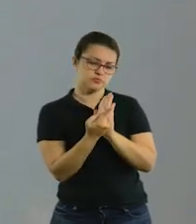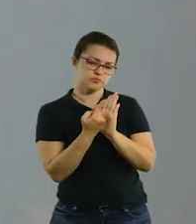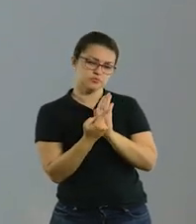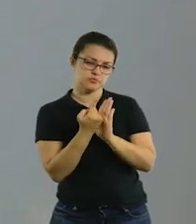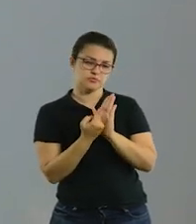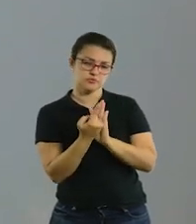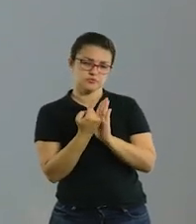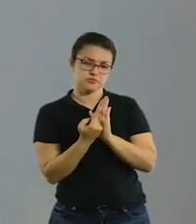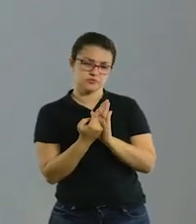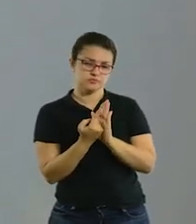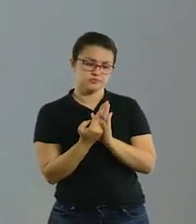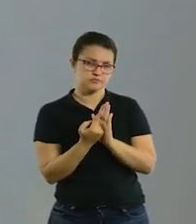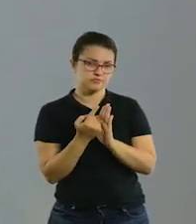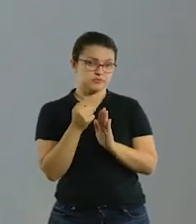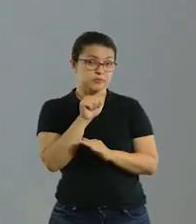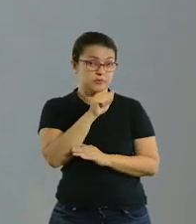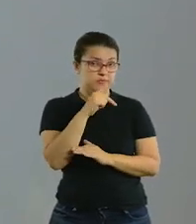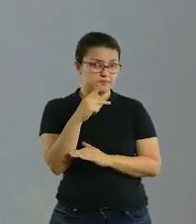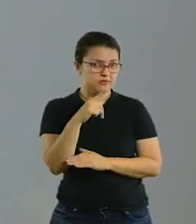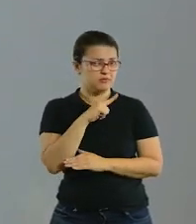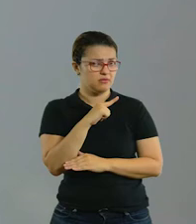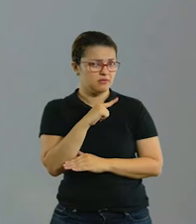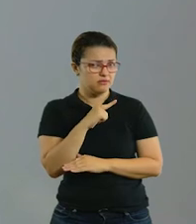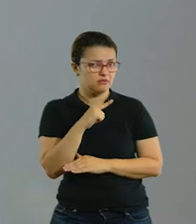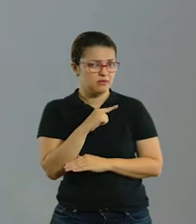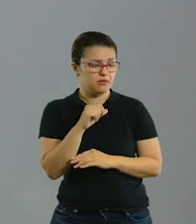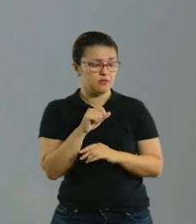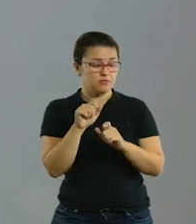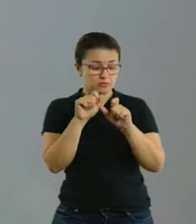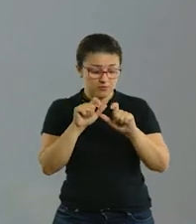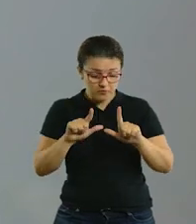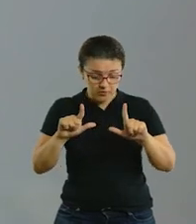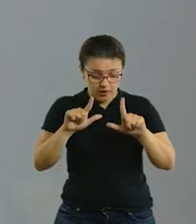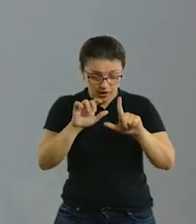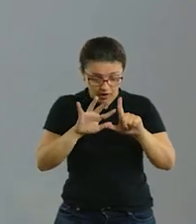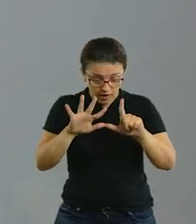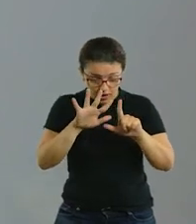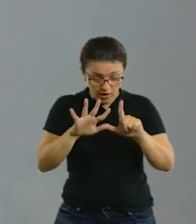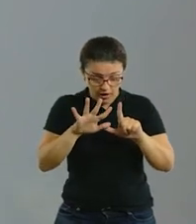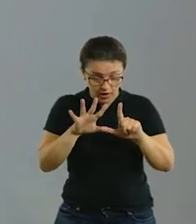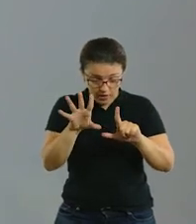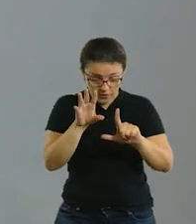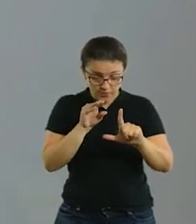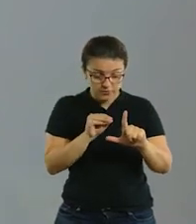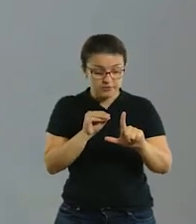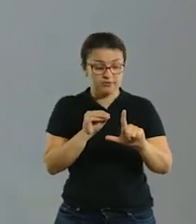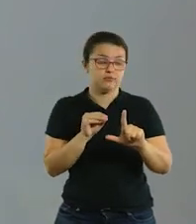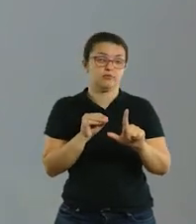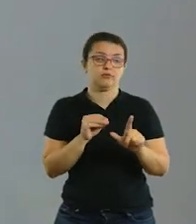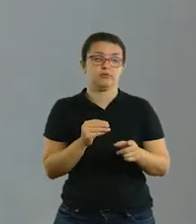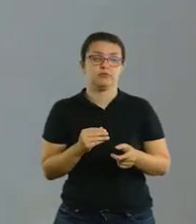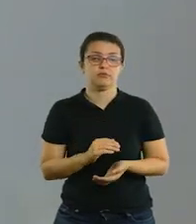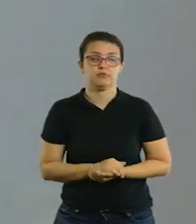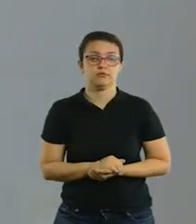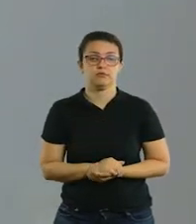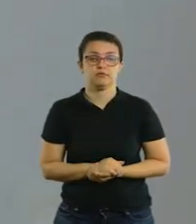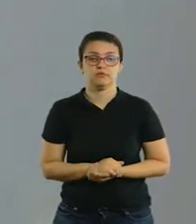tá? Lá no aplicativo do celular já vai aparecer uma imagem para vocês. E aí, vocês fazem o desenho de vocês, tá bom?